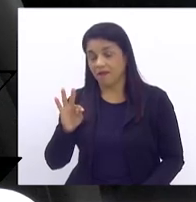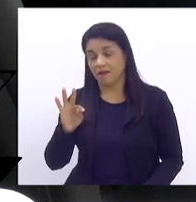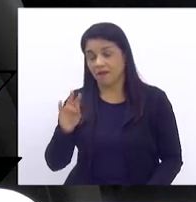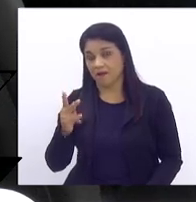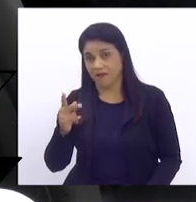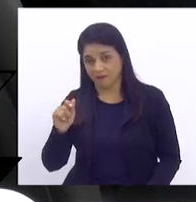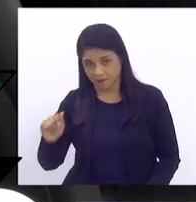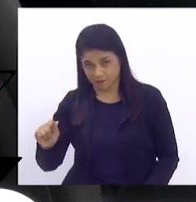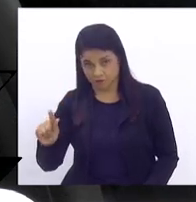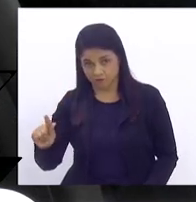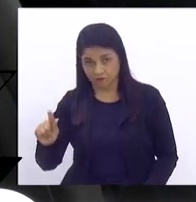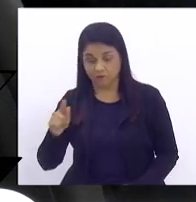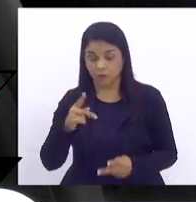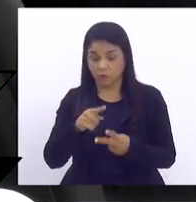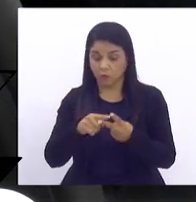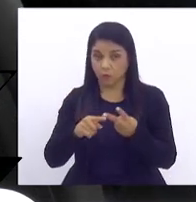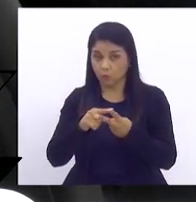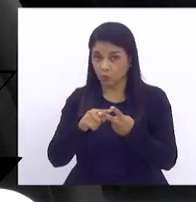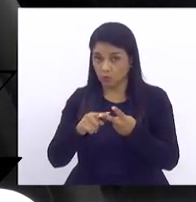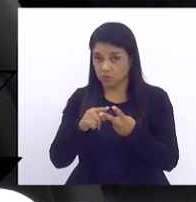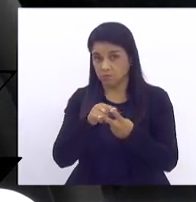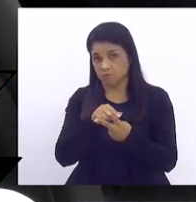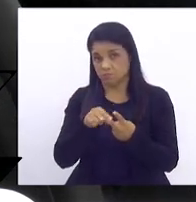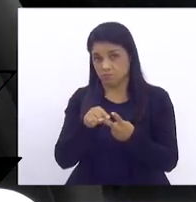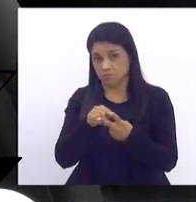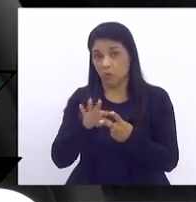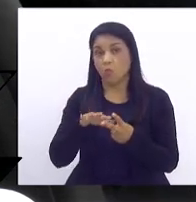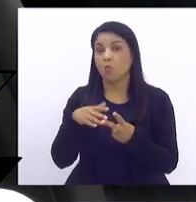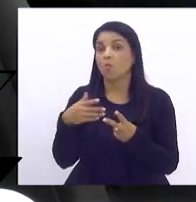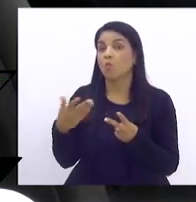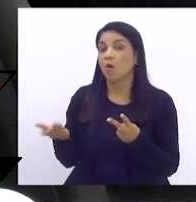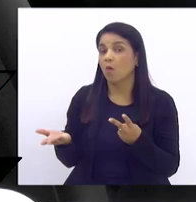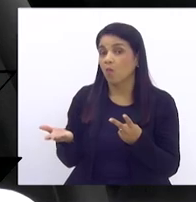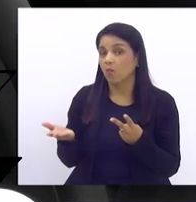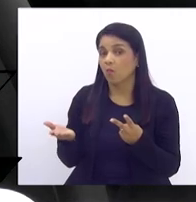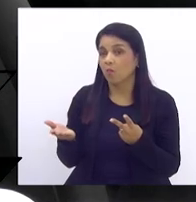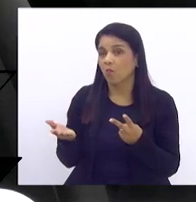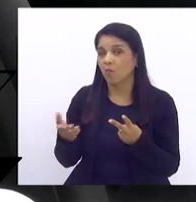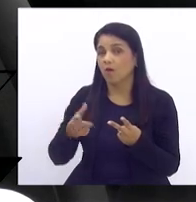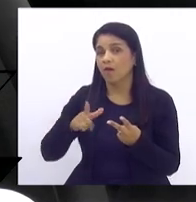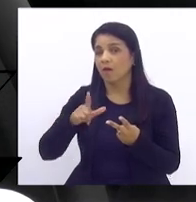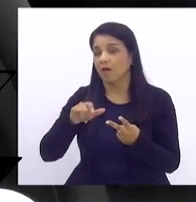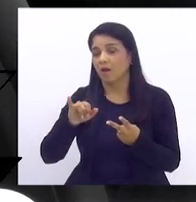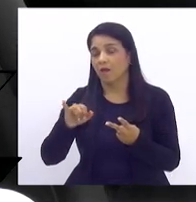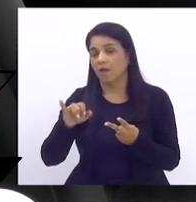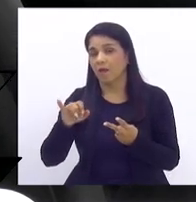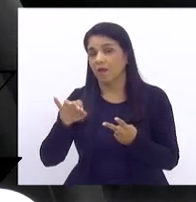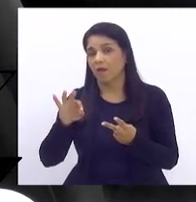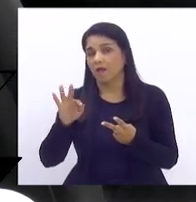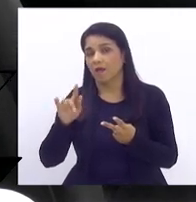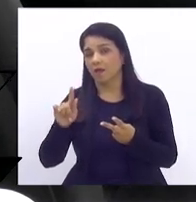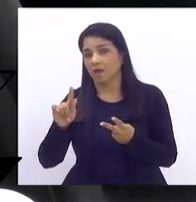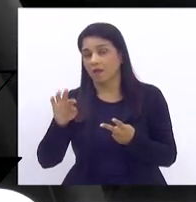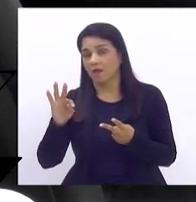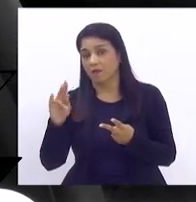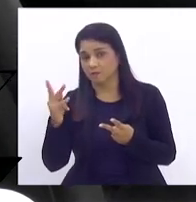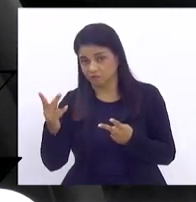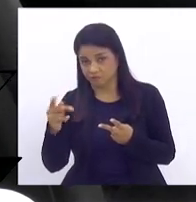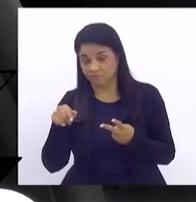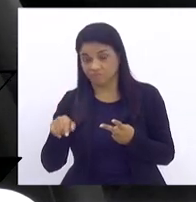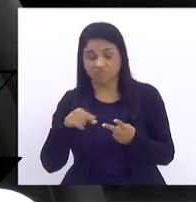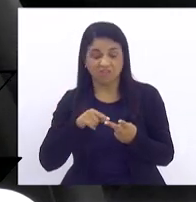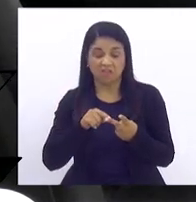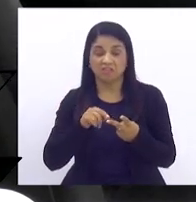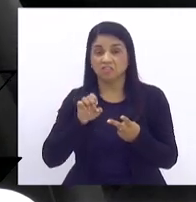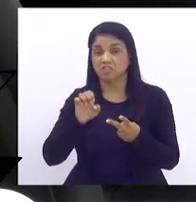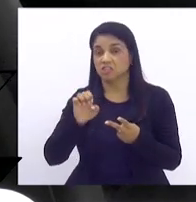Então, teria que explicitar que concessionária é. Uhum. E a Light. Só fazendo um adendo que até hoje a Genersa não se dignou, não